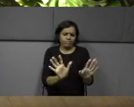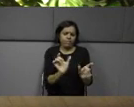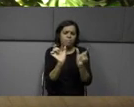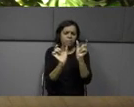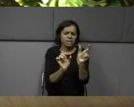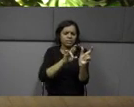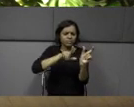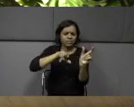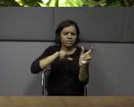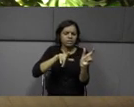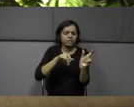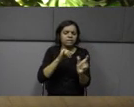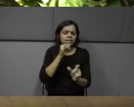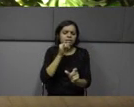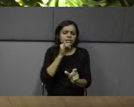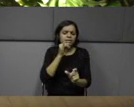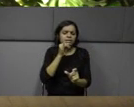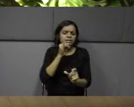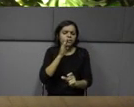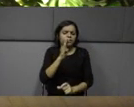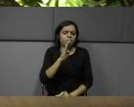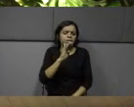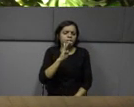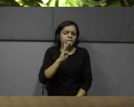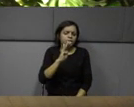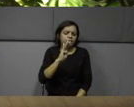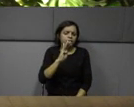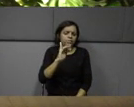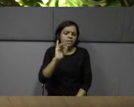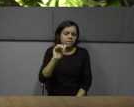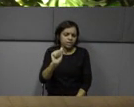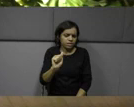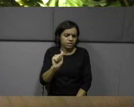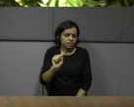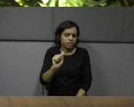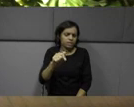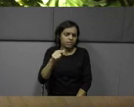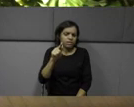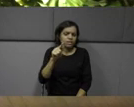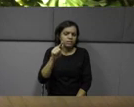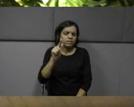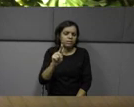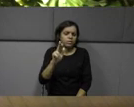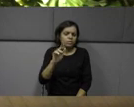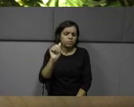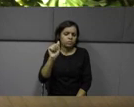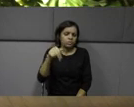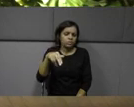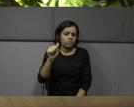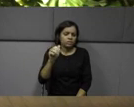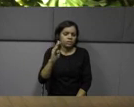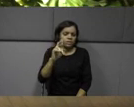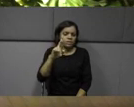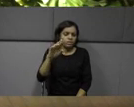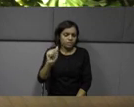despoluição da baía de guanabara que a gente tem projeto para despoluir a baía de guanabara desde 1988